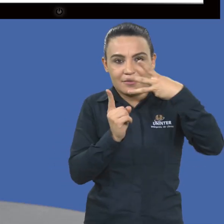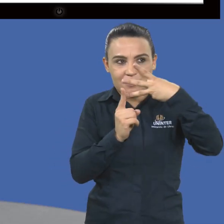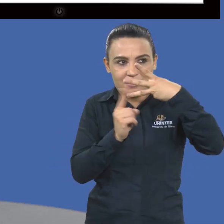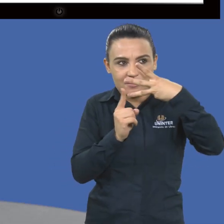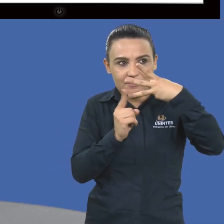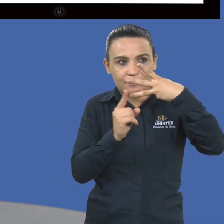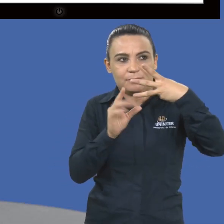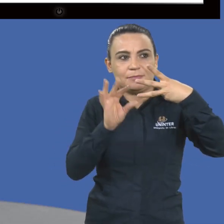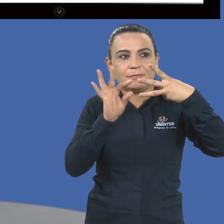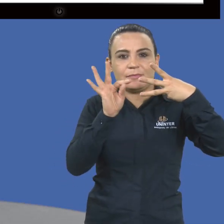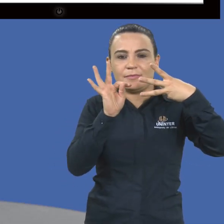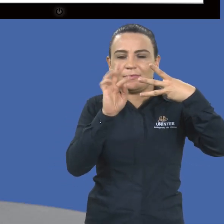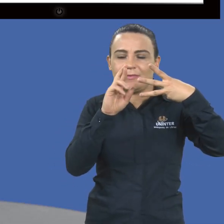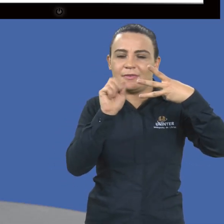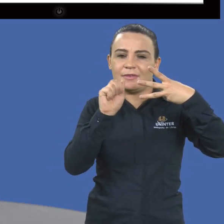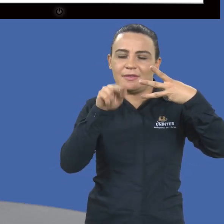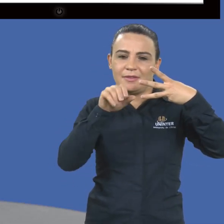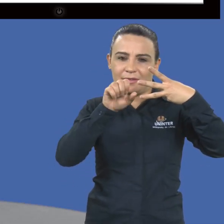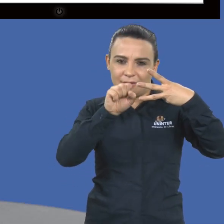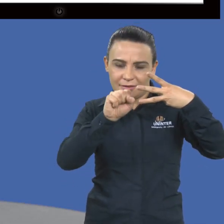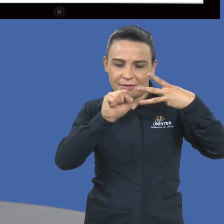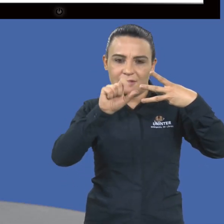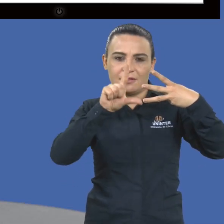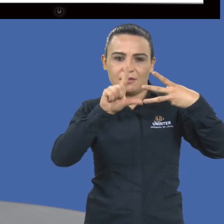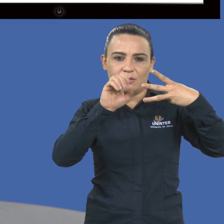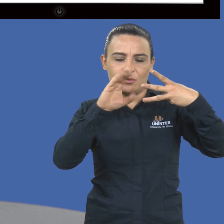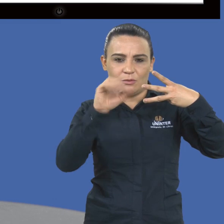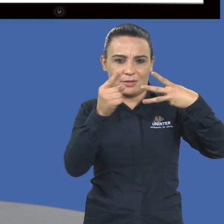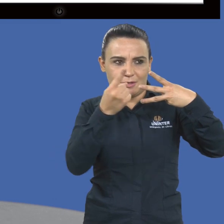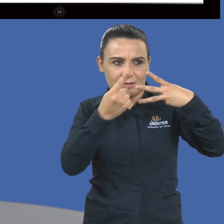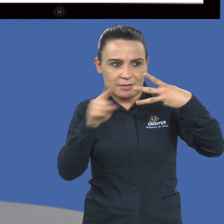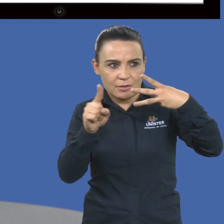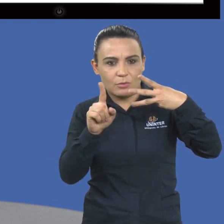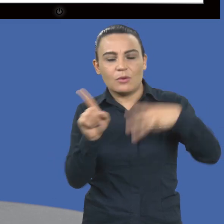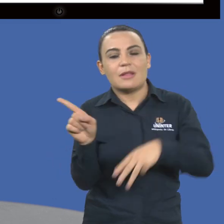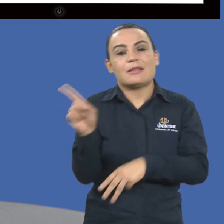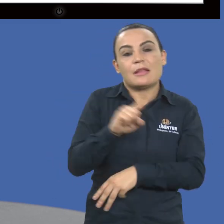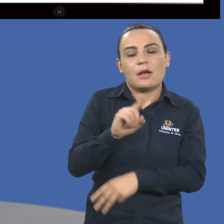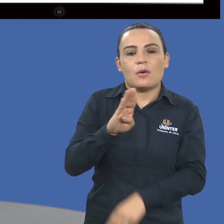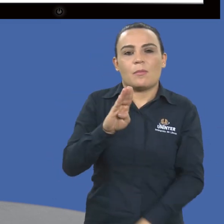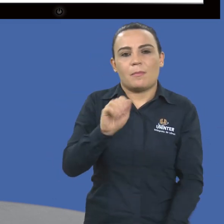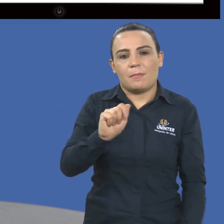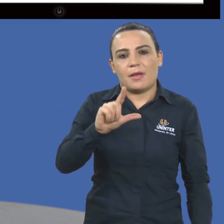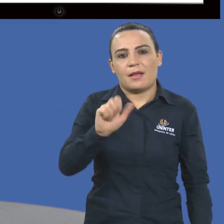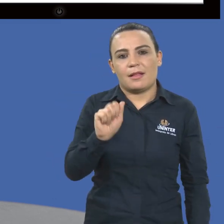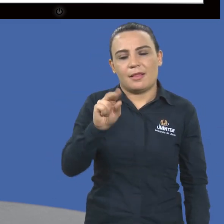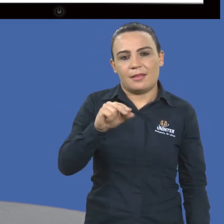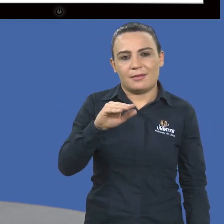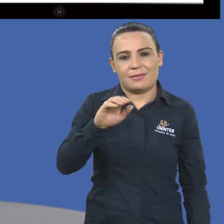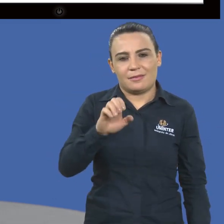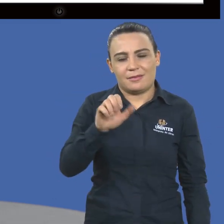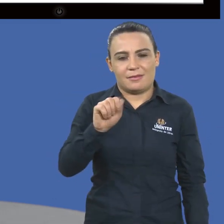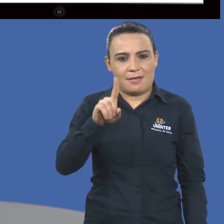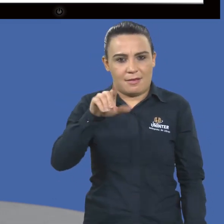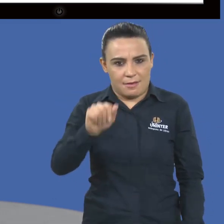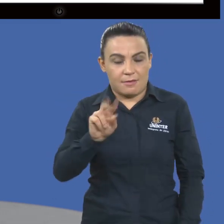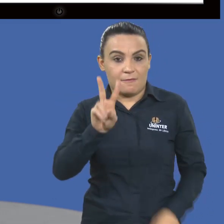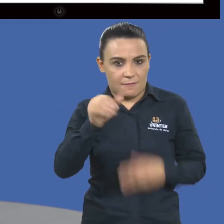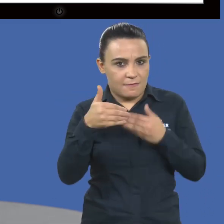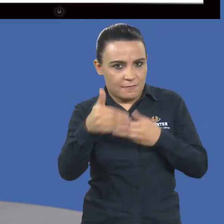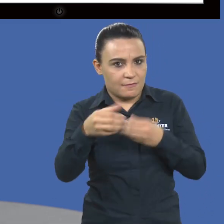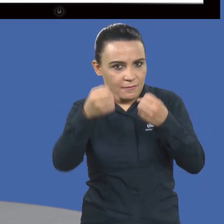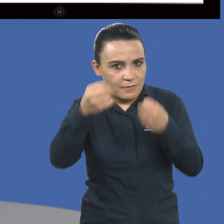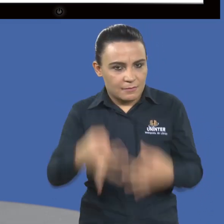de translocação não balanceada. Vocês já vão entender. Agora,